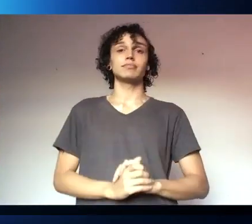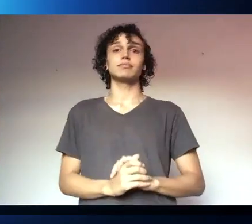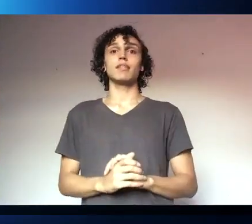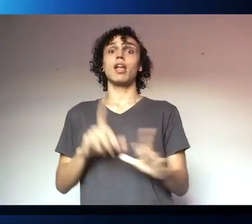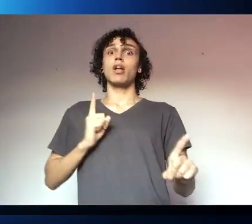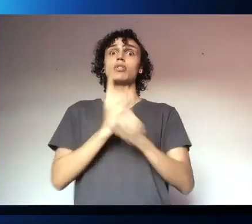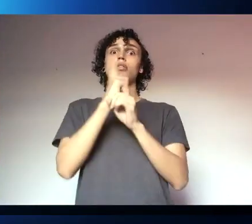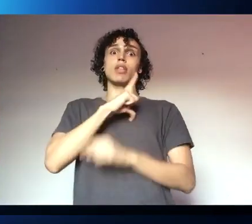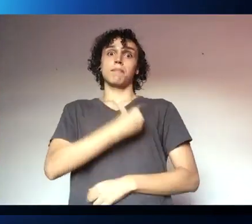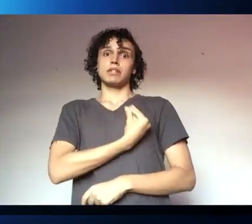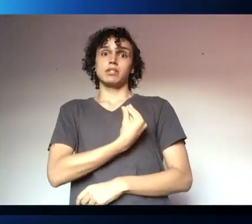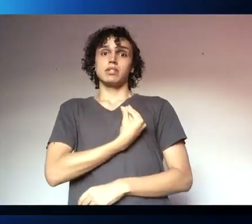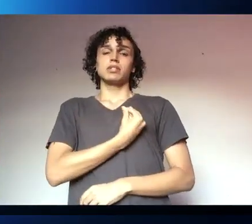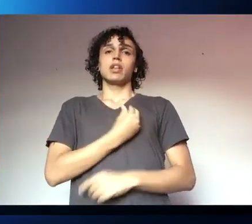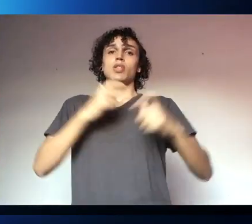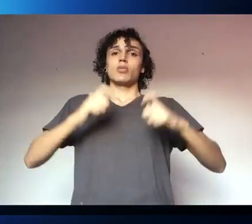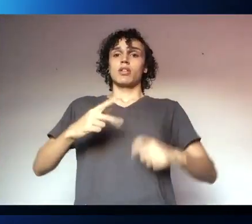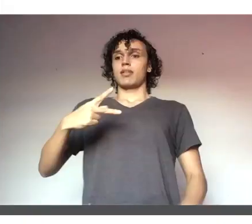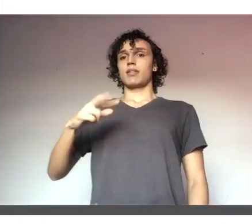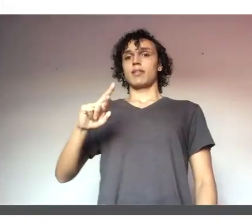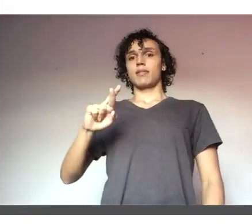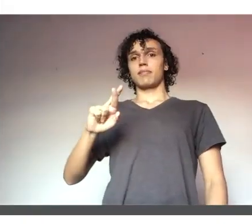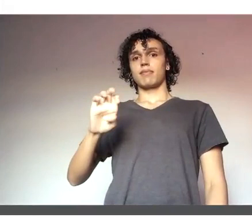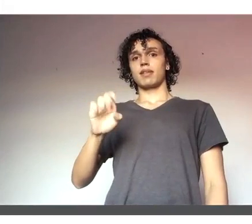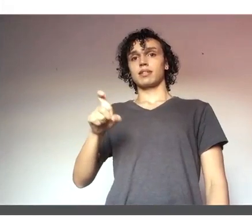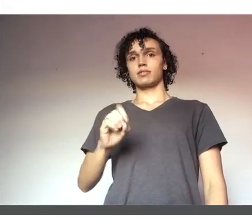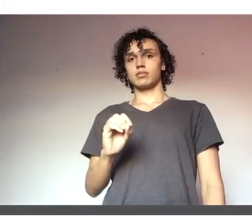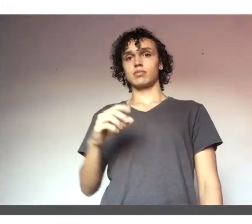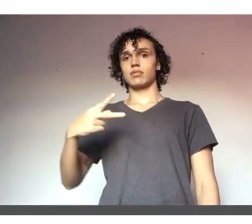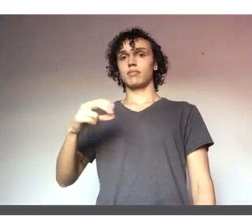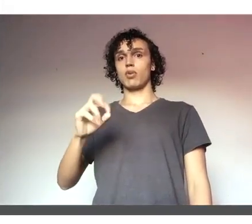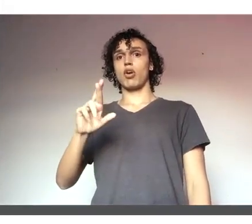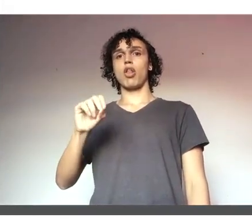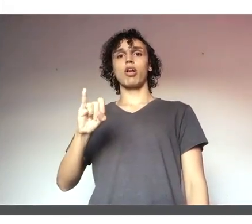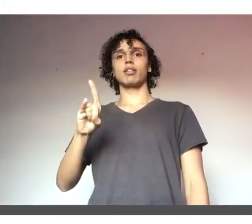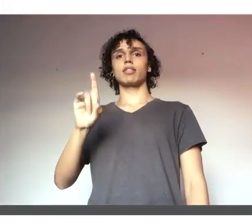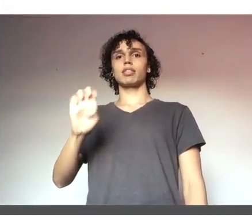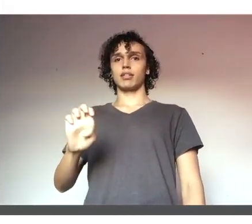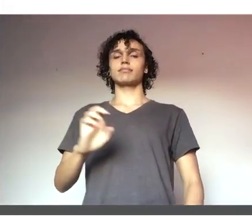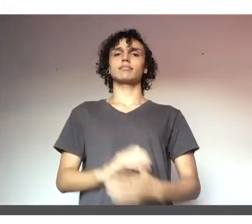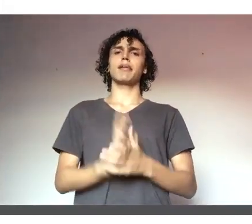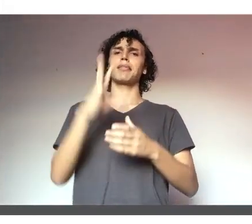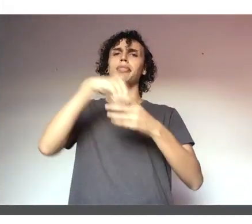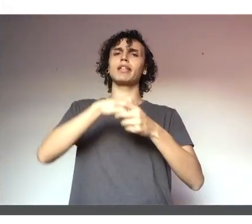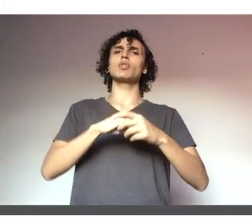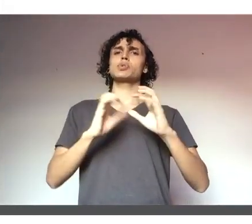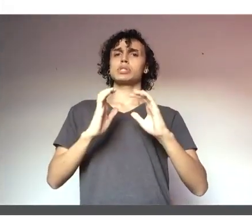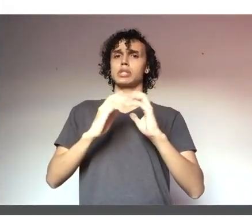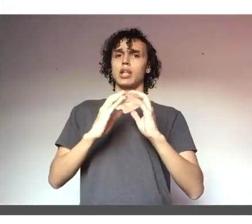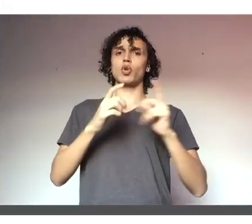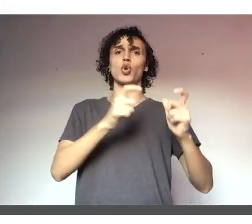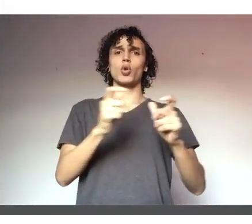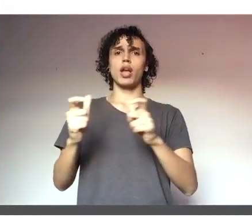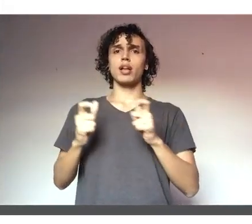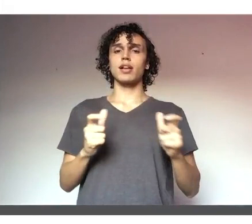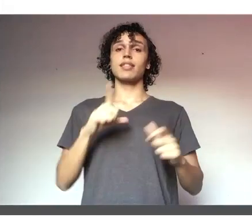A gente encontrou o vírus numa região que a gente chama de plexo coroide. Essa região ela fica dentro de uns